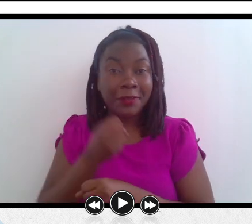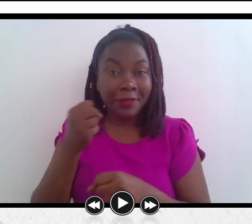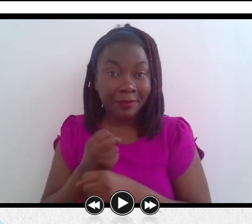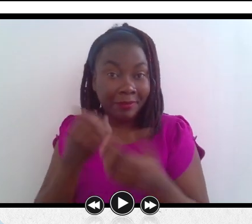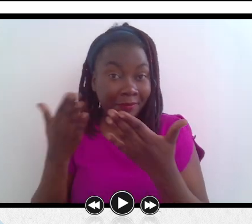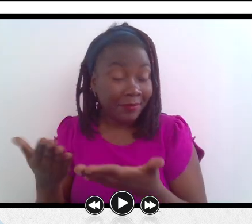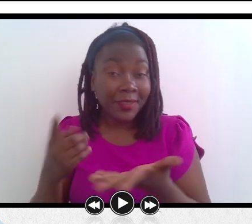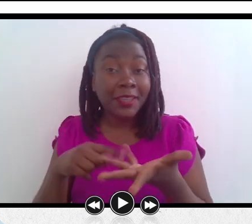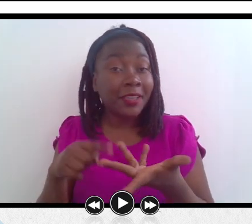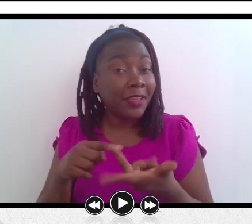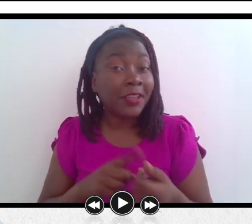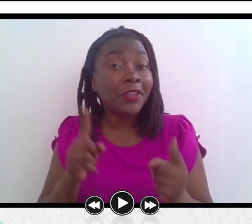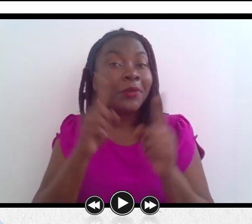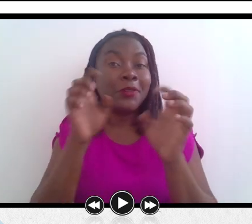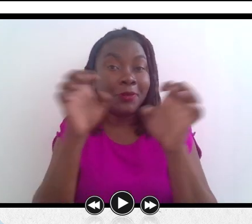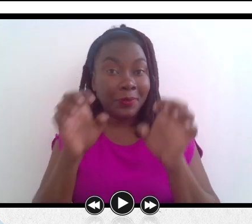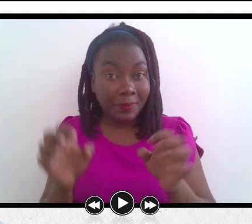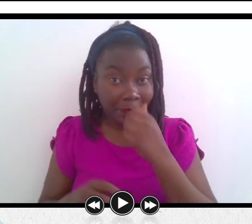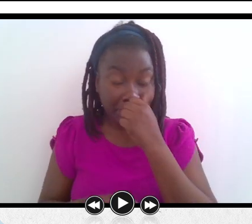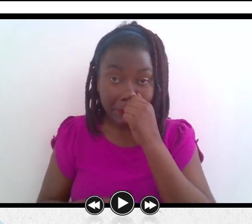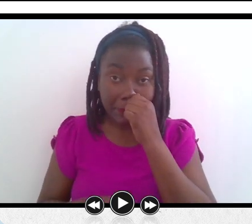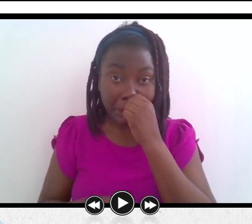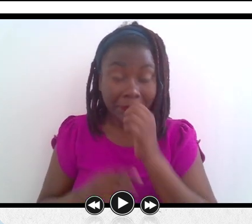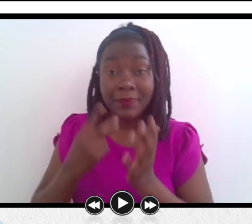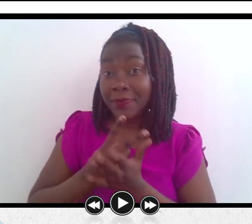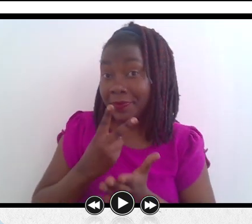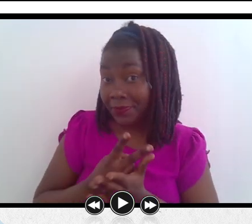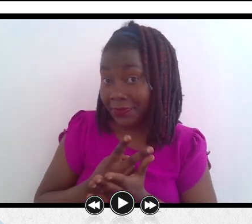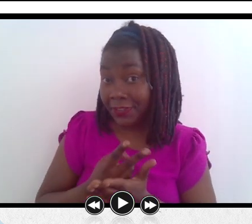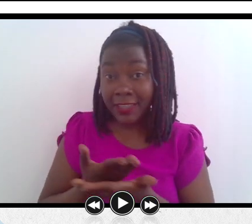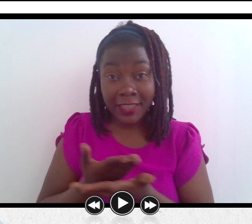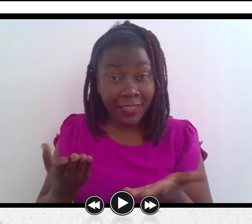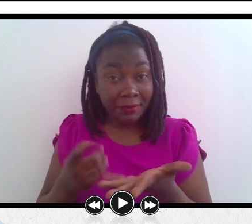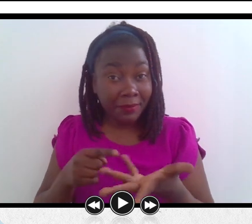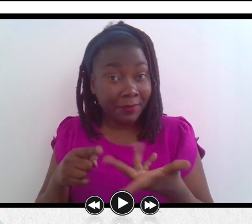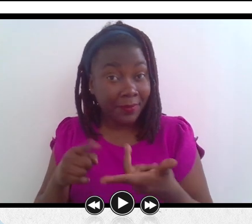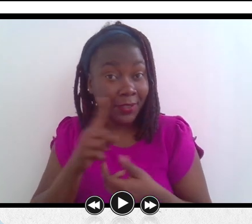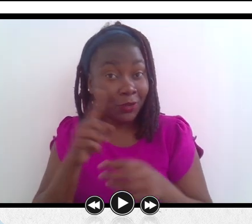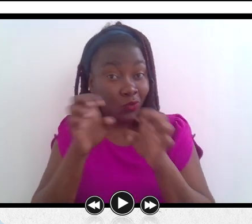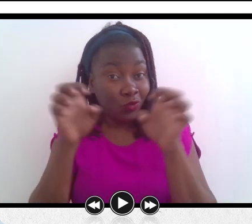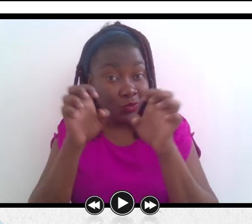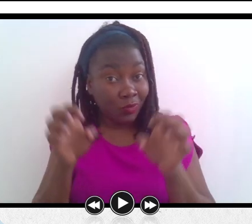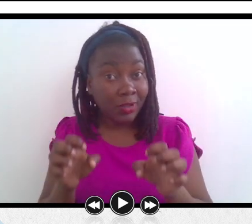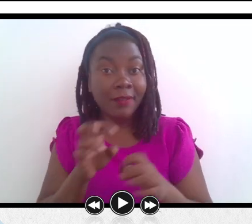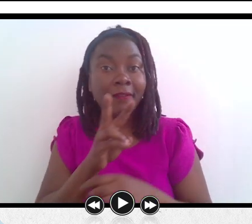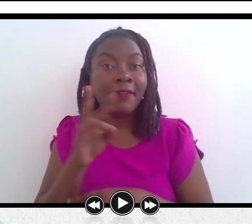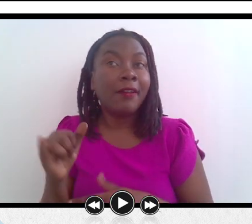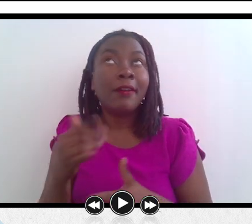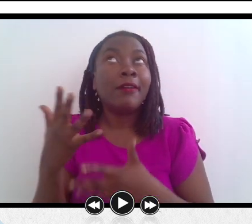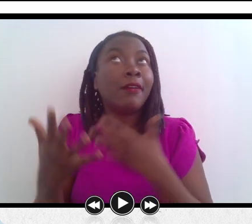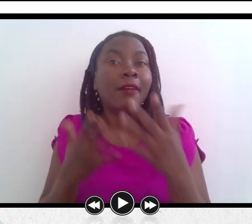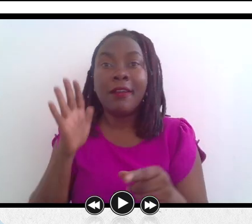uma medida não estrutural. Nem sempre essas medidas não estruturais elas vão